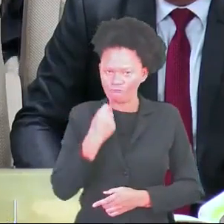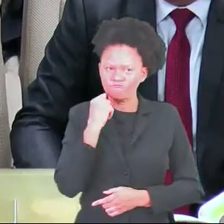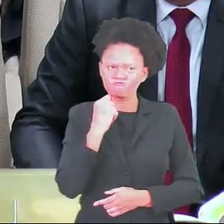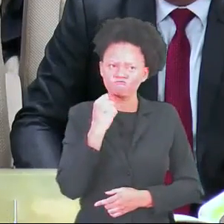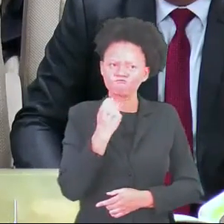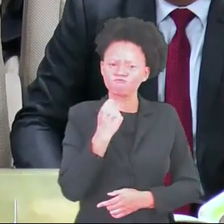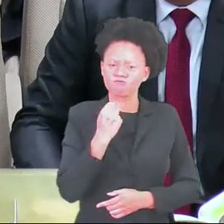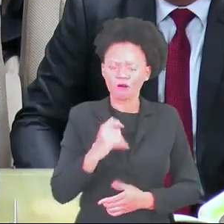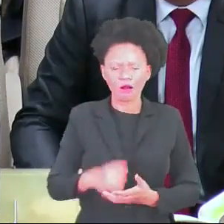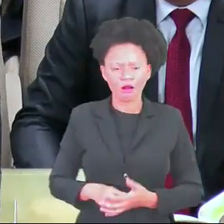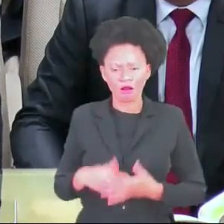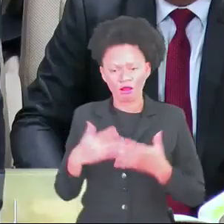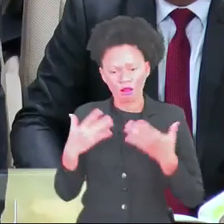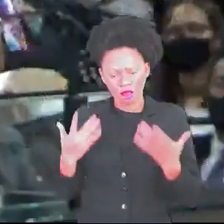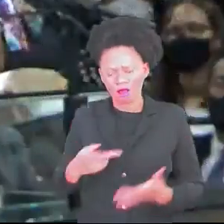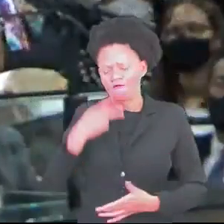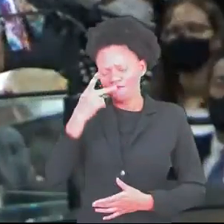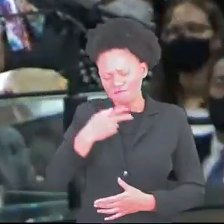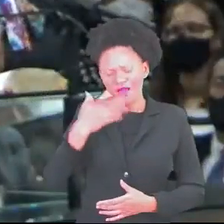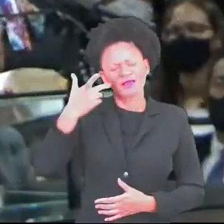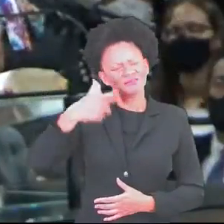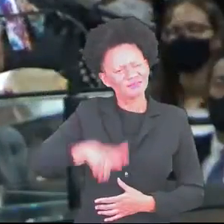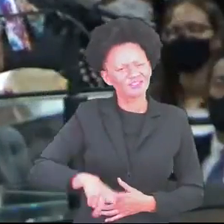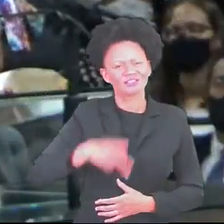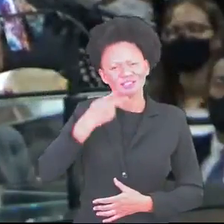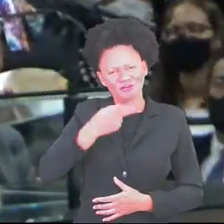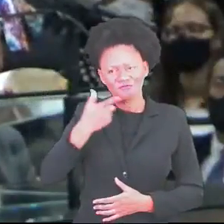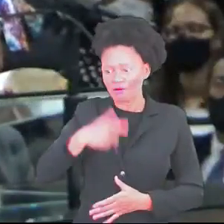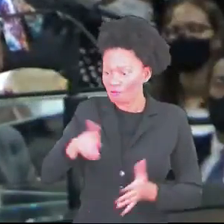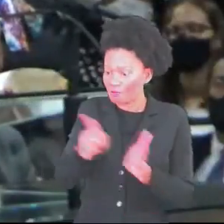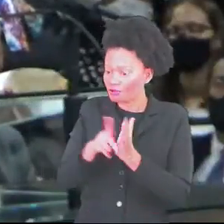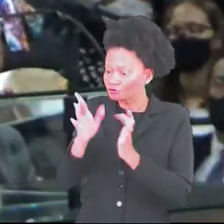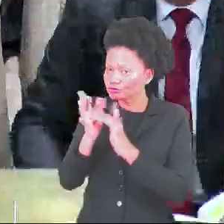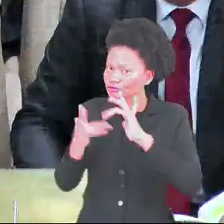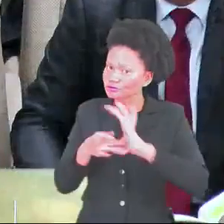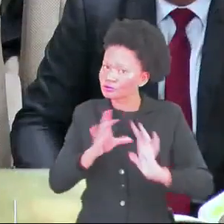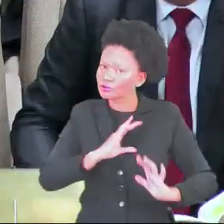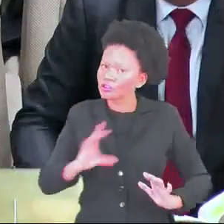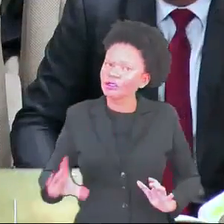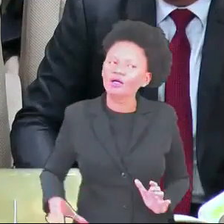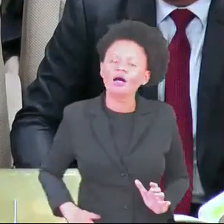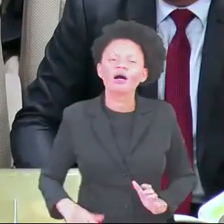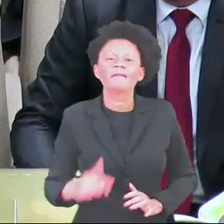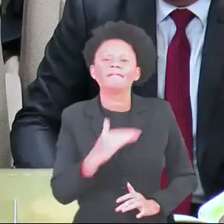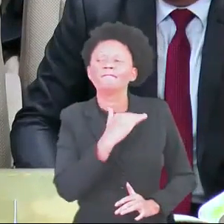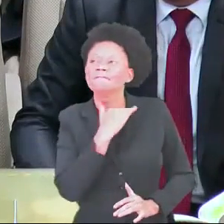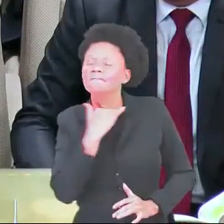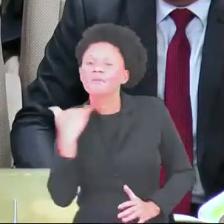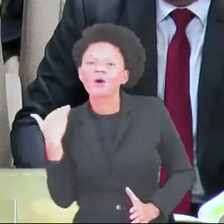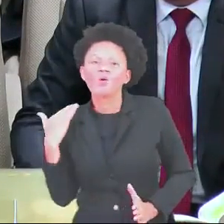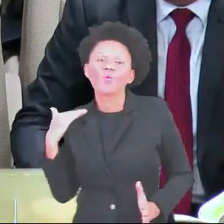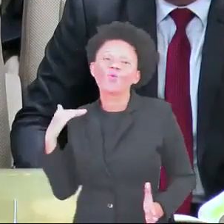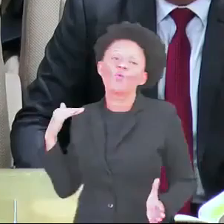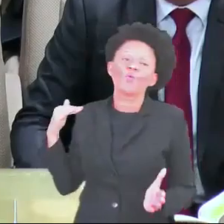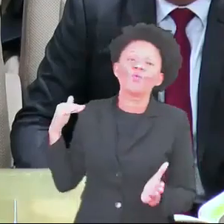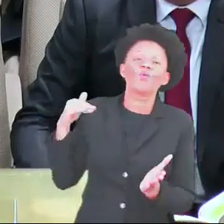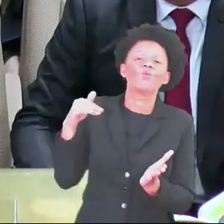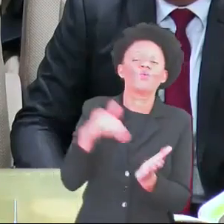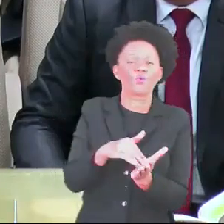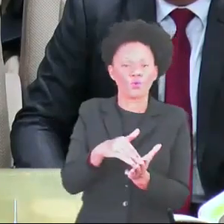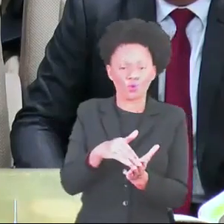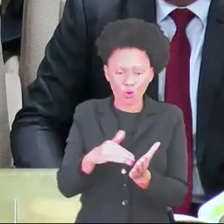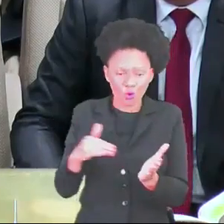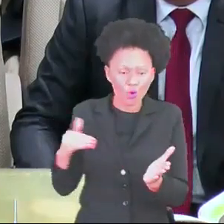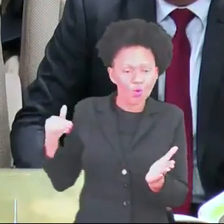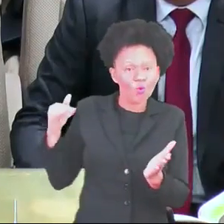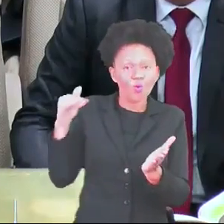E a Bíblia ainda afirma e reafirma o próprio Cristo dizendo que a morte é a última inimiga a